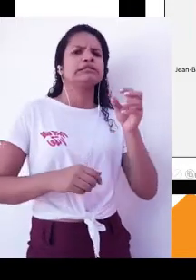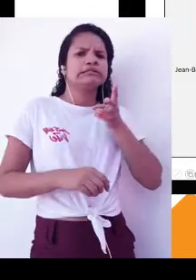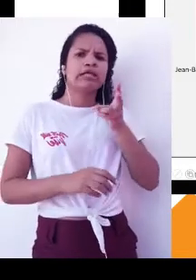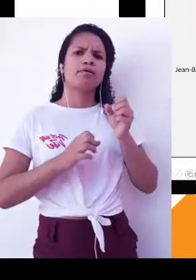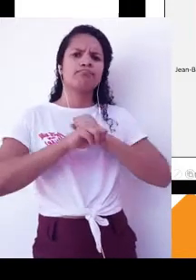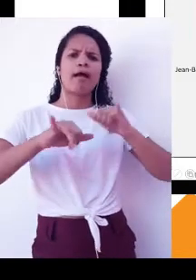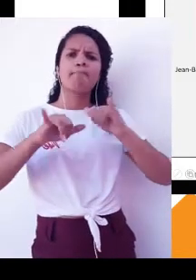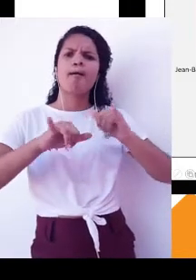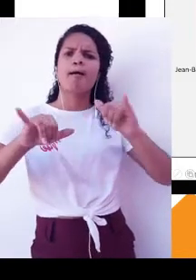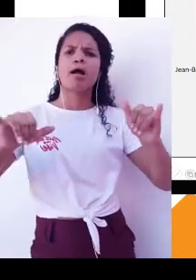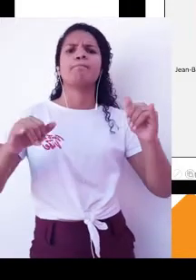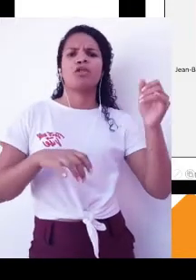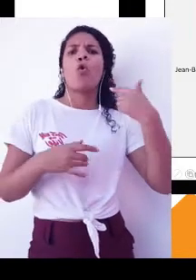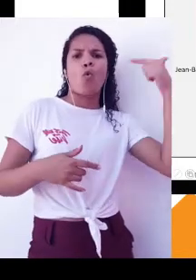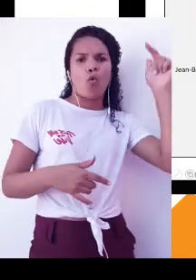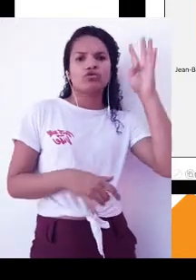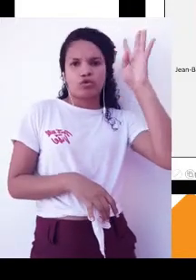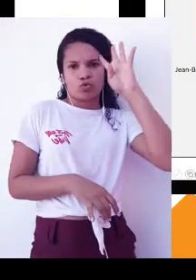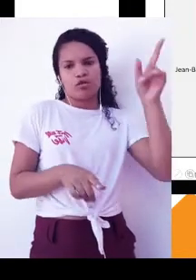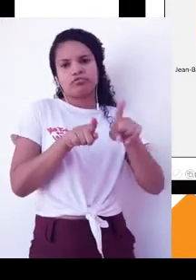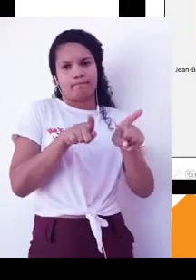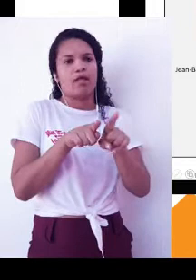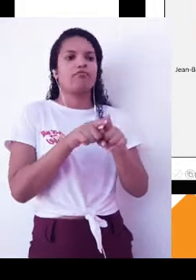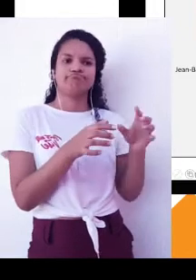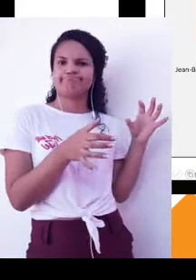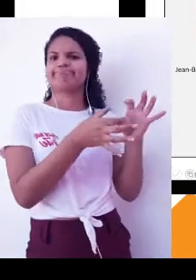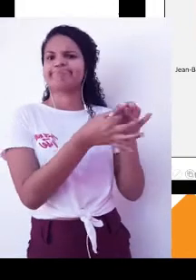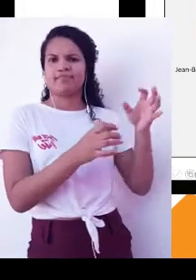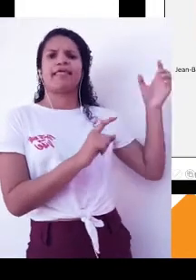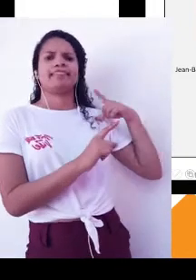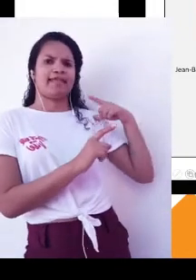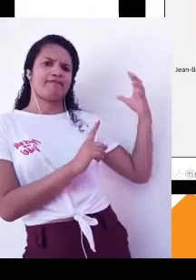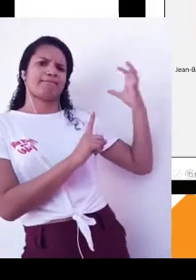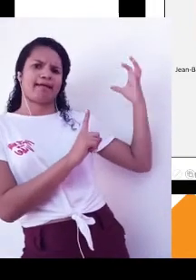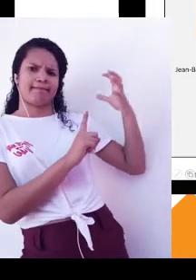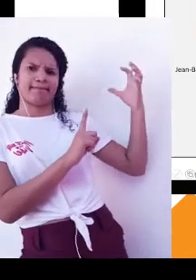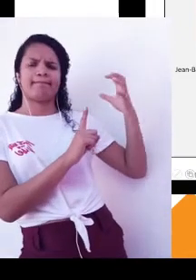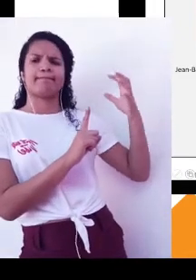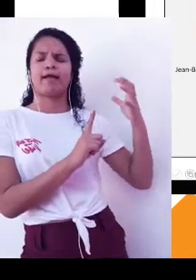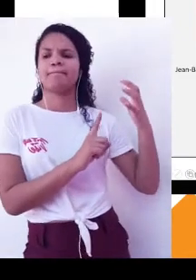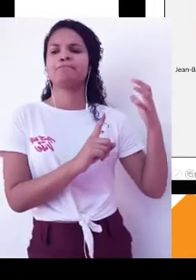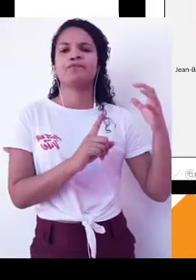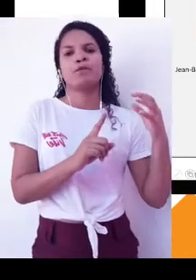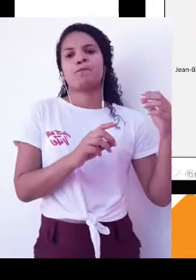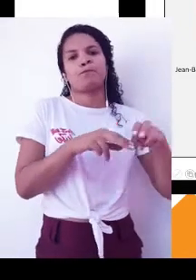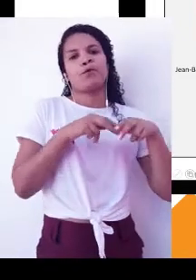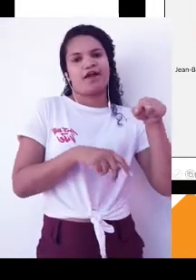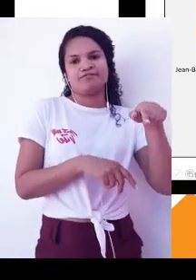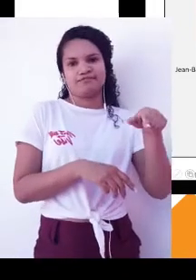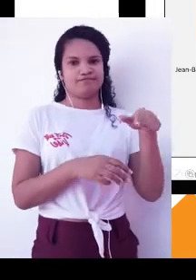XIX. Outras teorias científicas também sofreram influência dessa